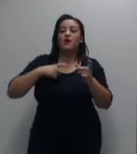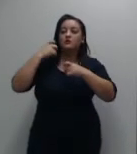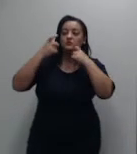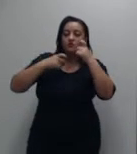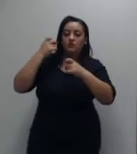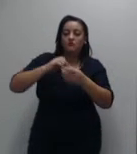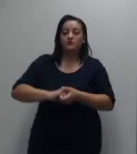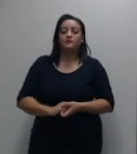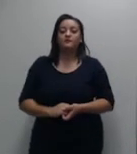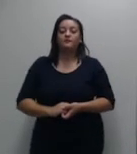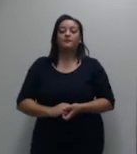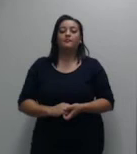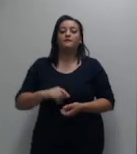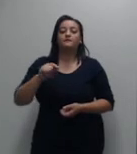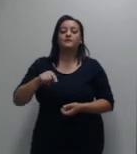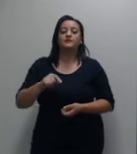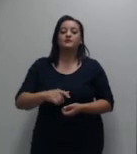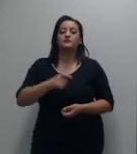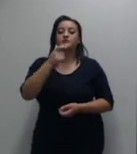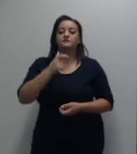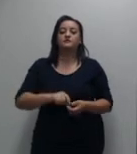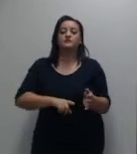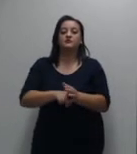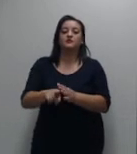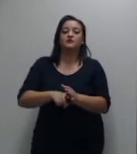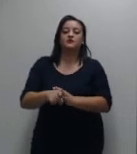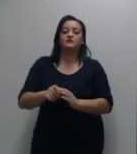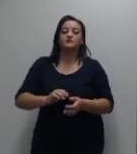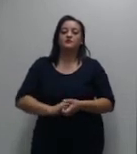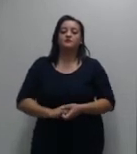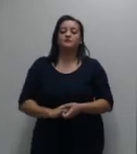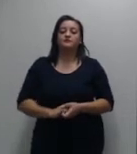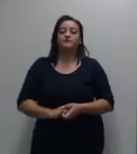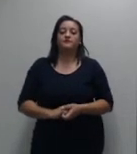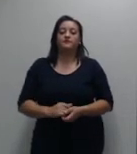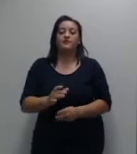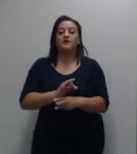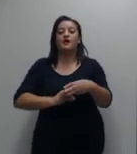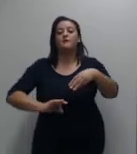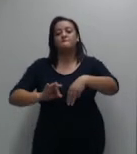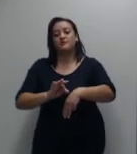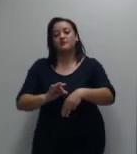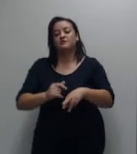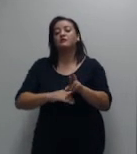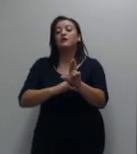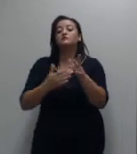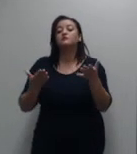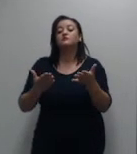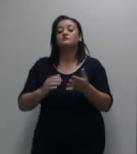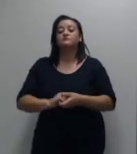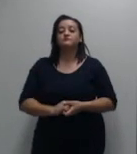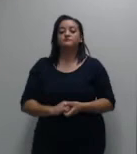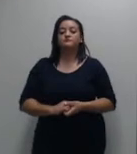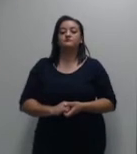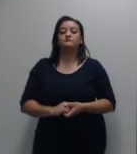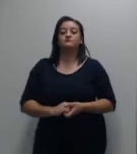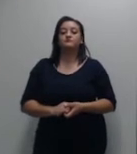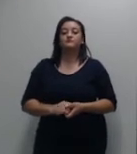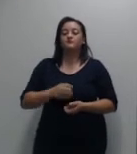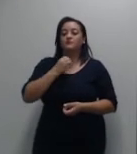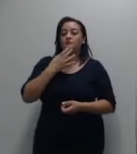para que seja questionada a eminente relatora e como